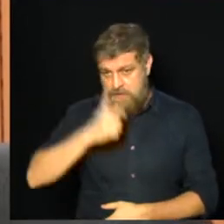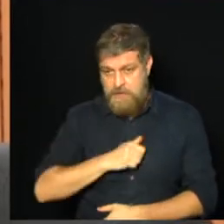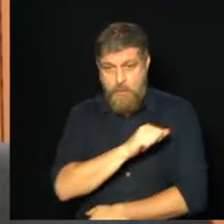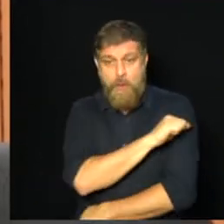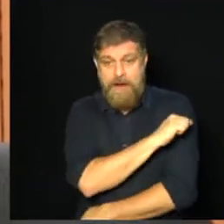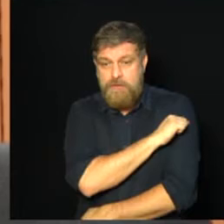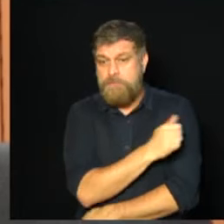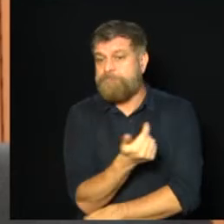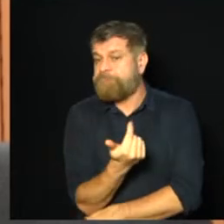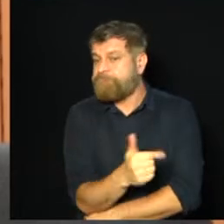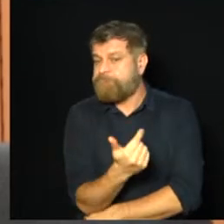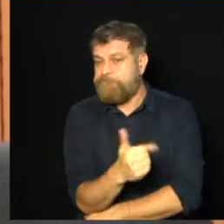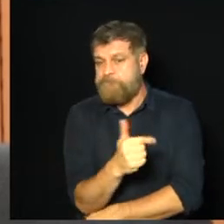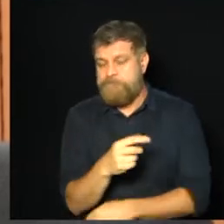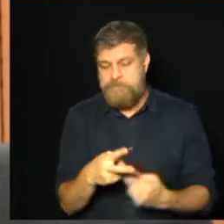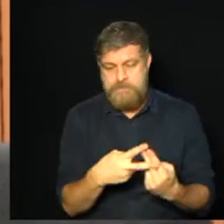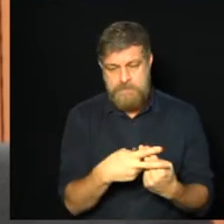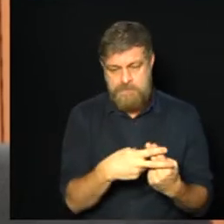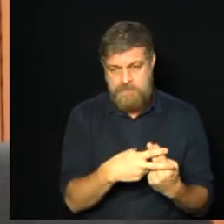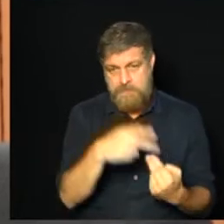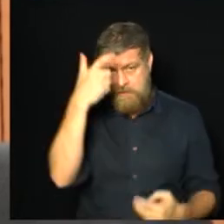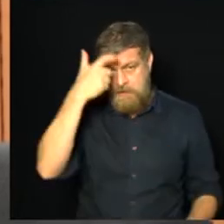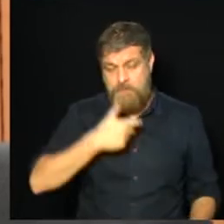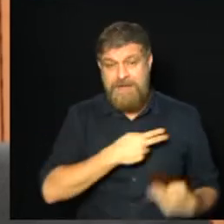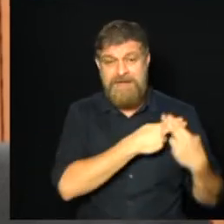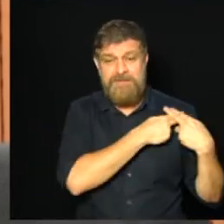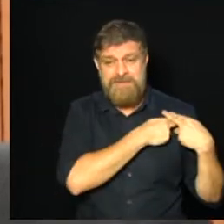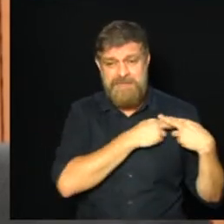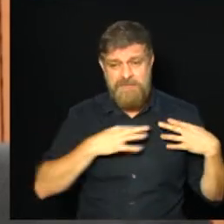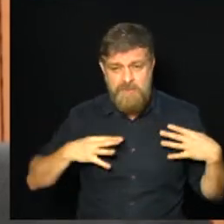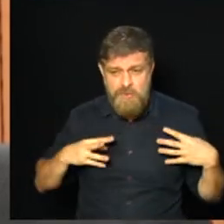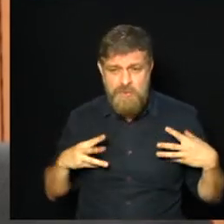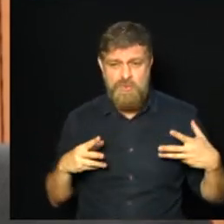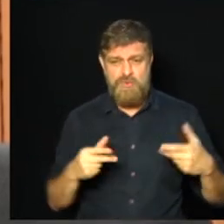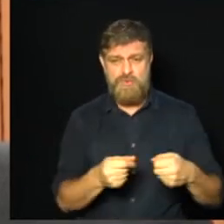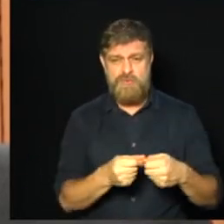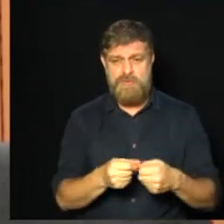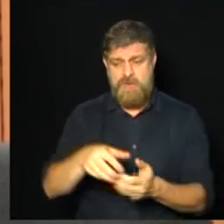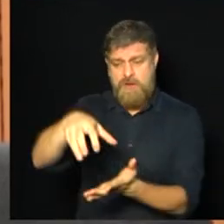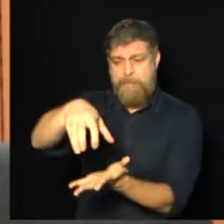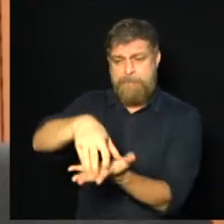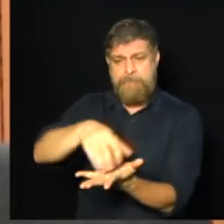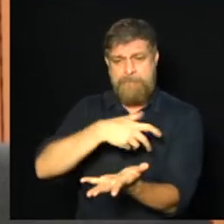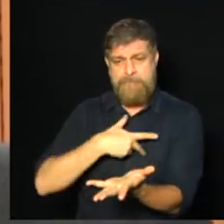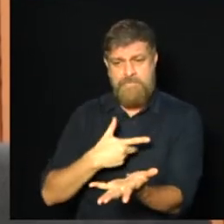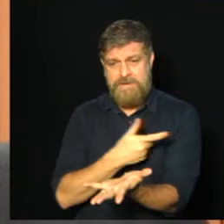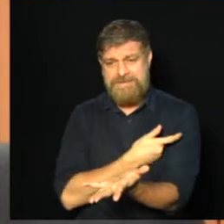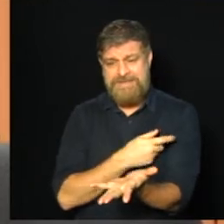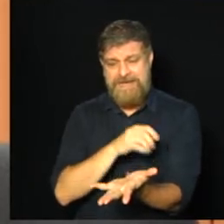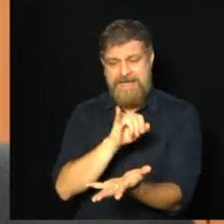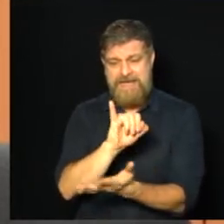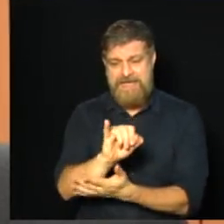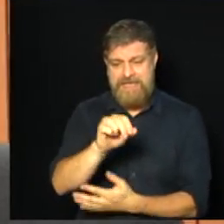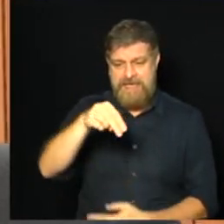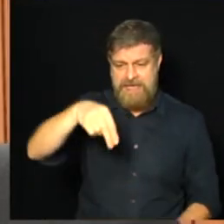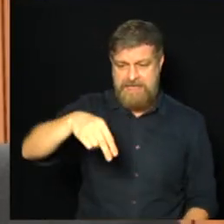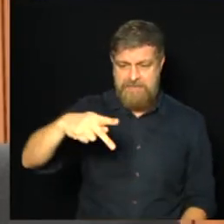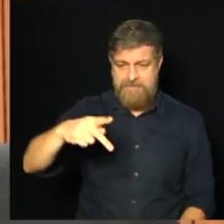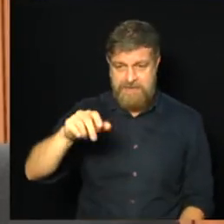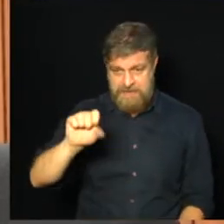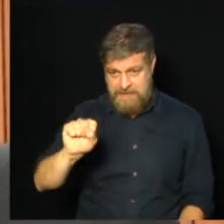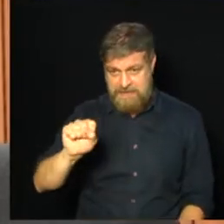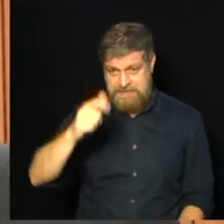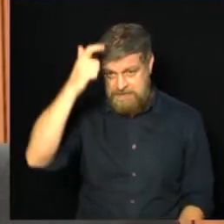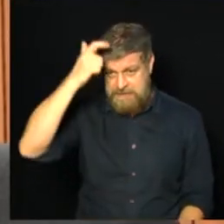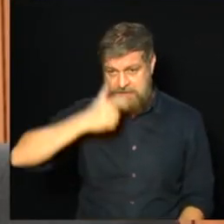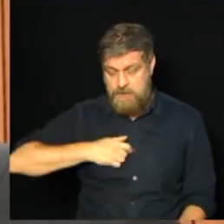SUS. Eu já era responsável por como estudante, como os postos de atendimento do INPS, na cidade de Jundiaí,